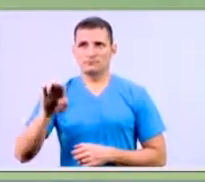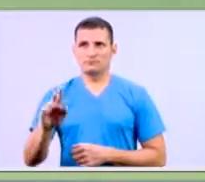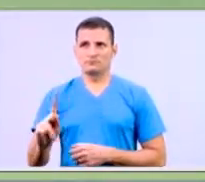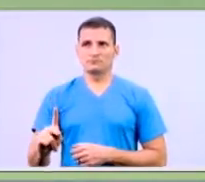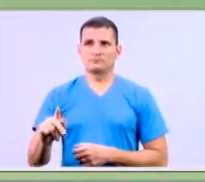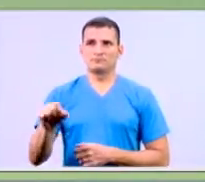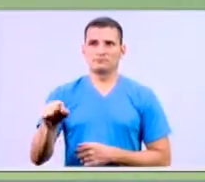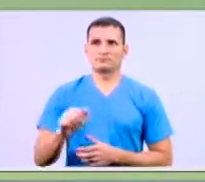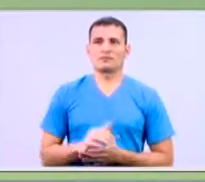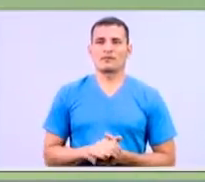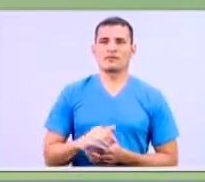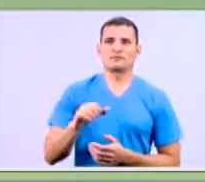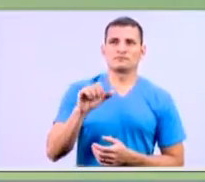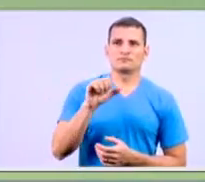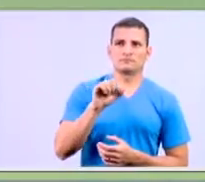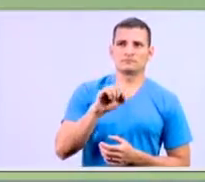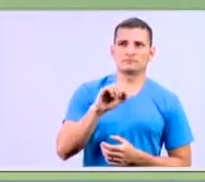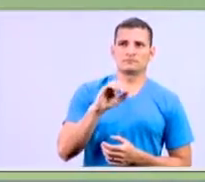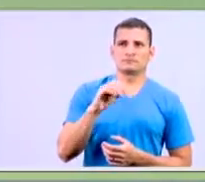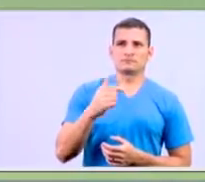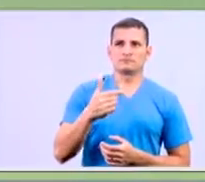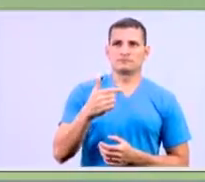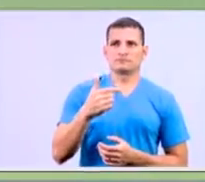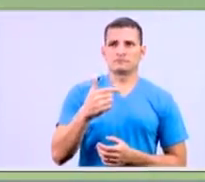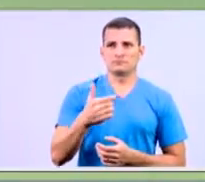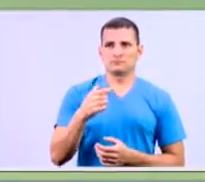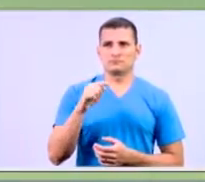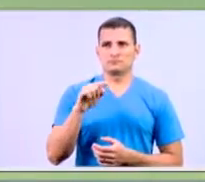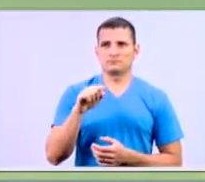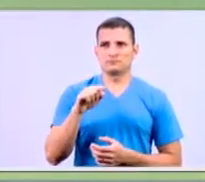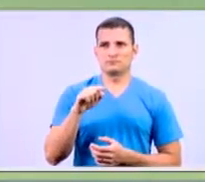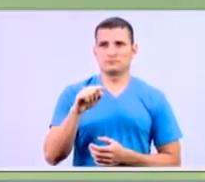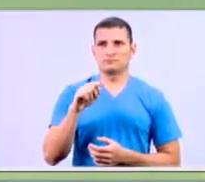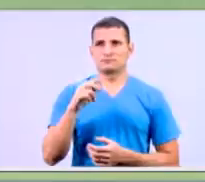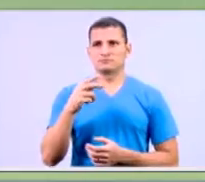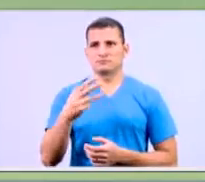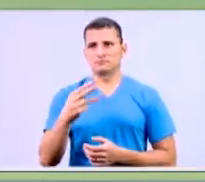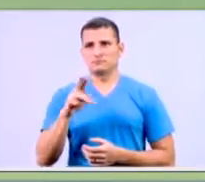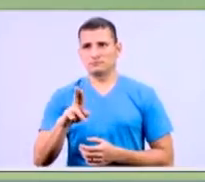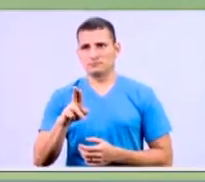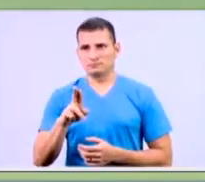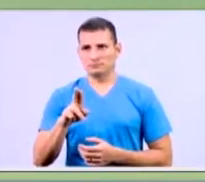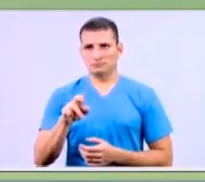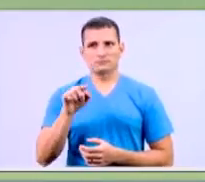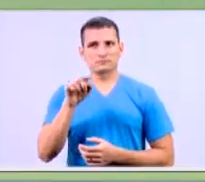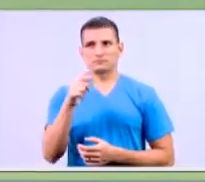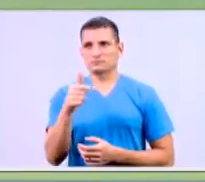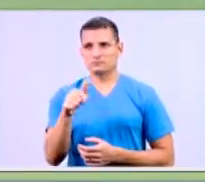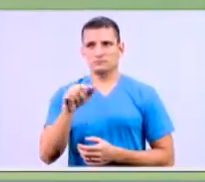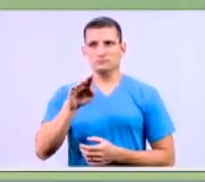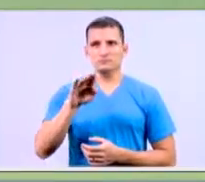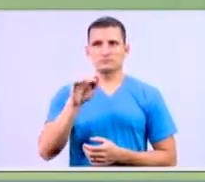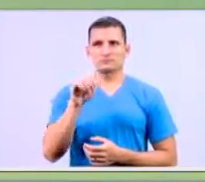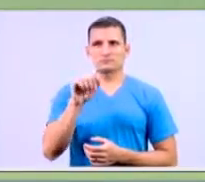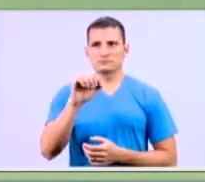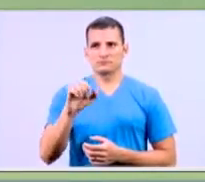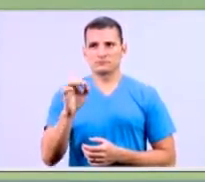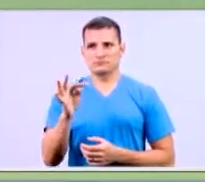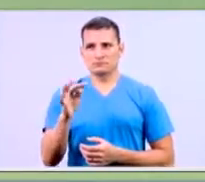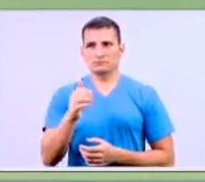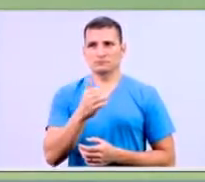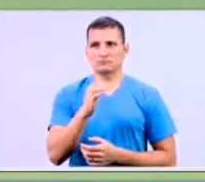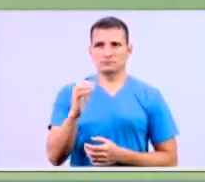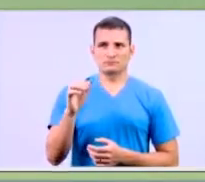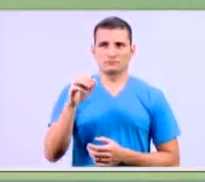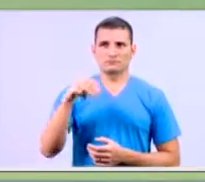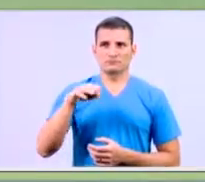do 802.3U, seria um modelo sem base T. Ok? 100 megabits. Isso